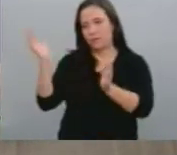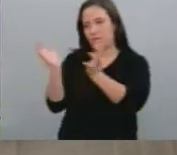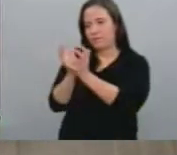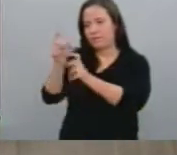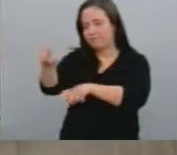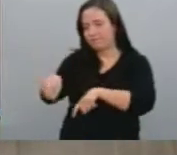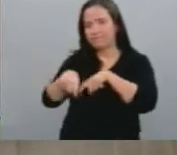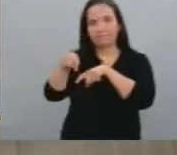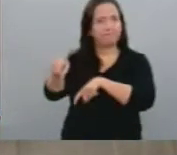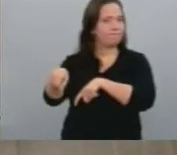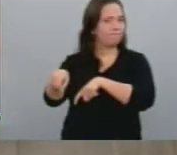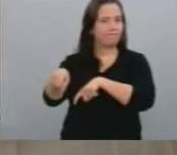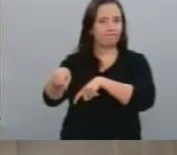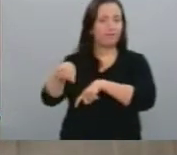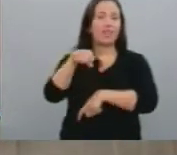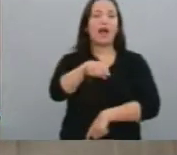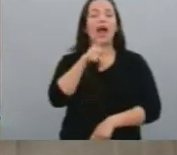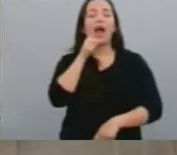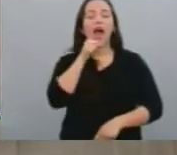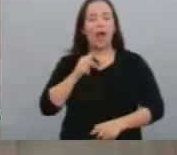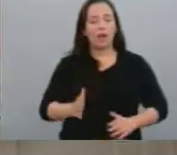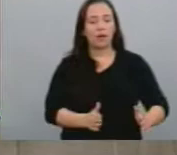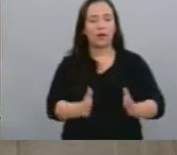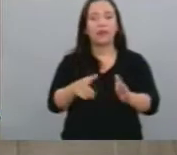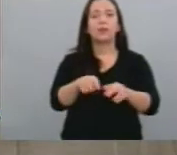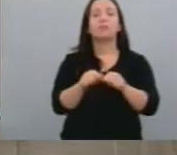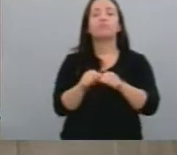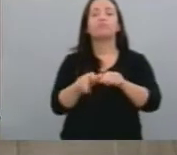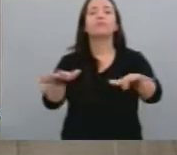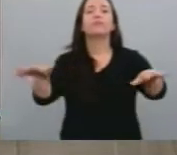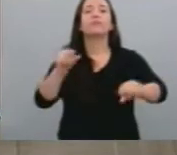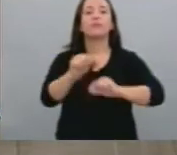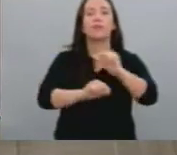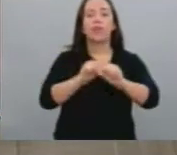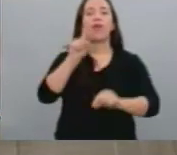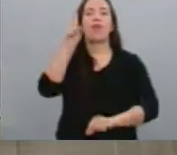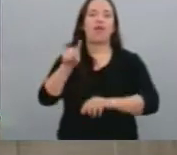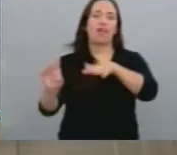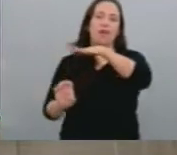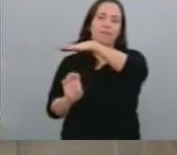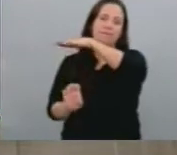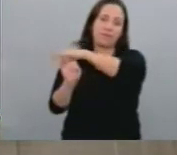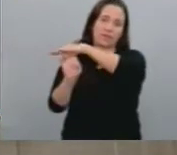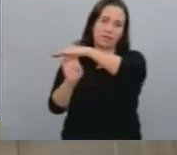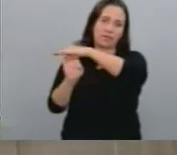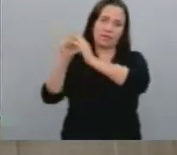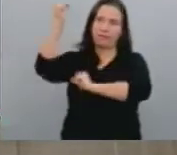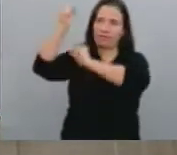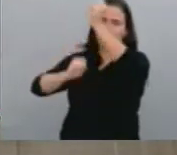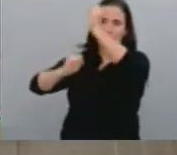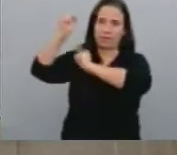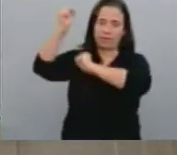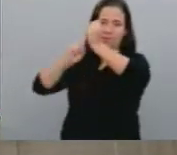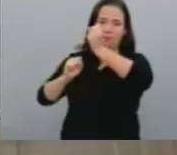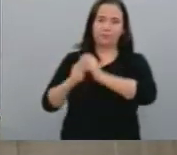familiar, é para garantir água para o grande empreendimento industrial.